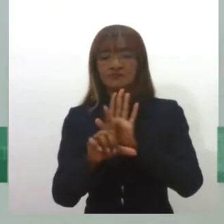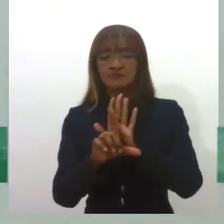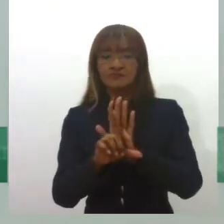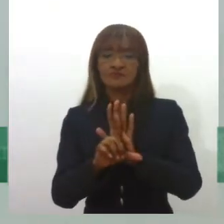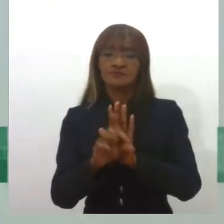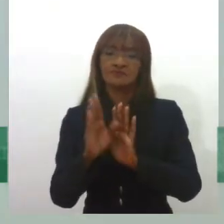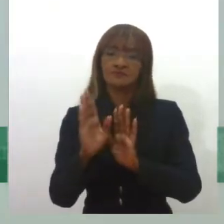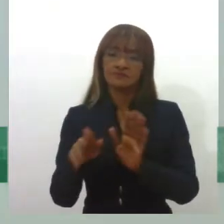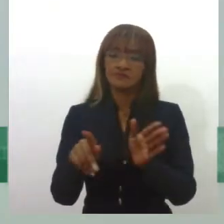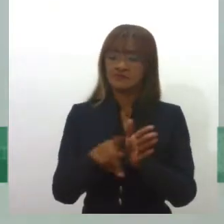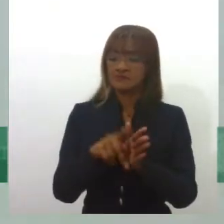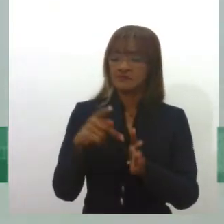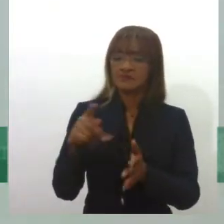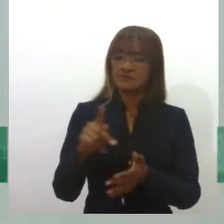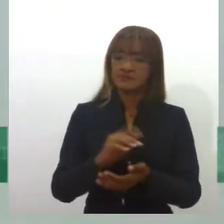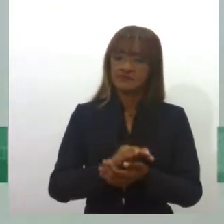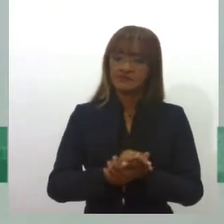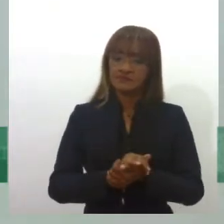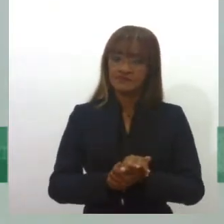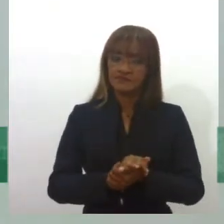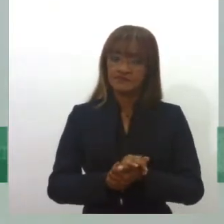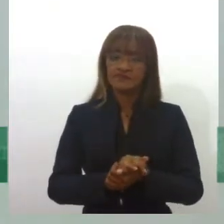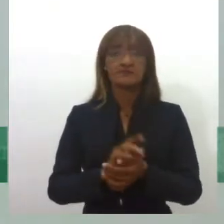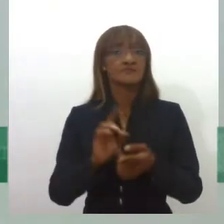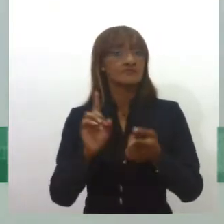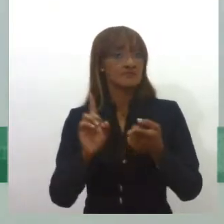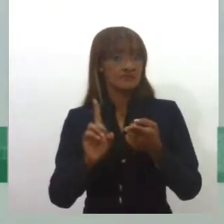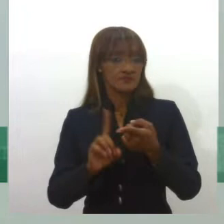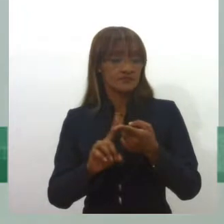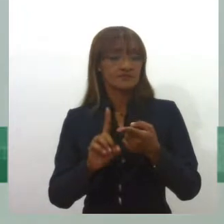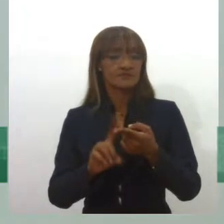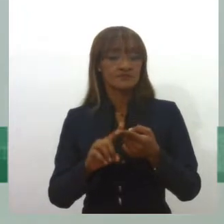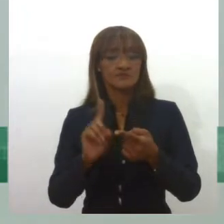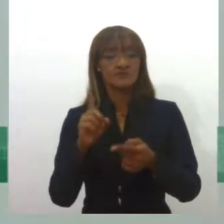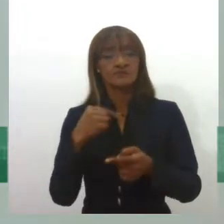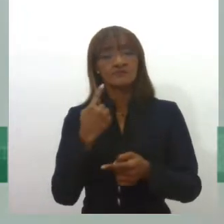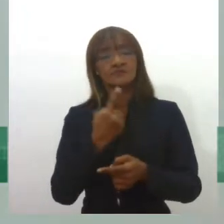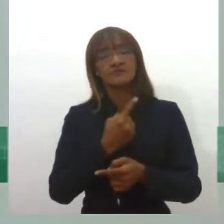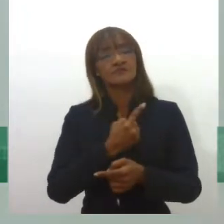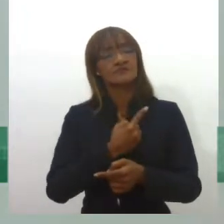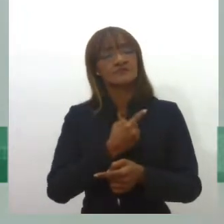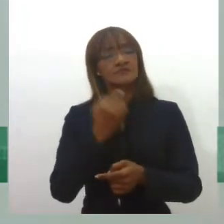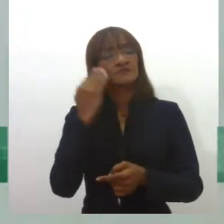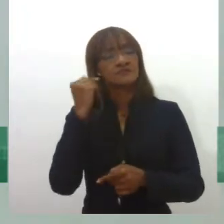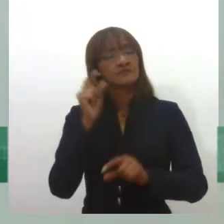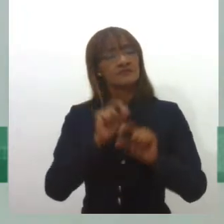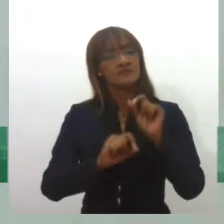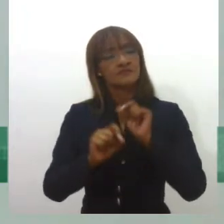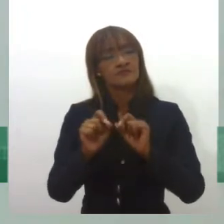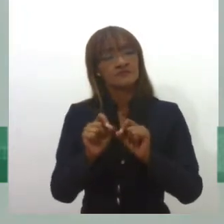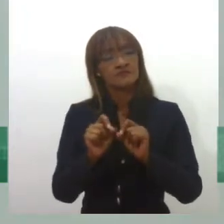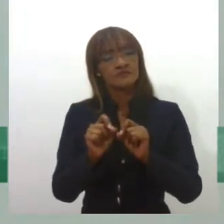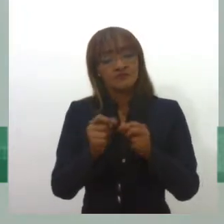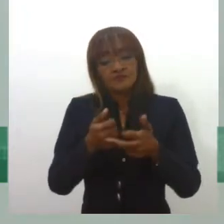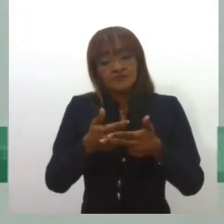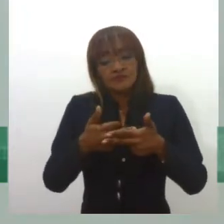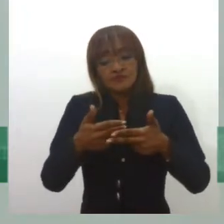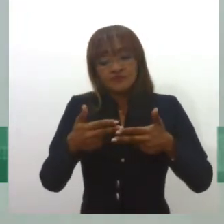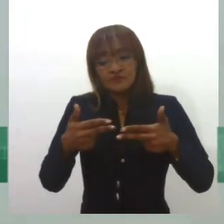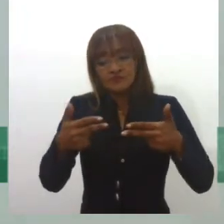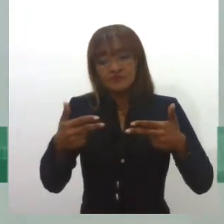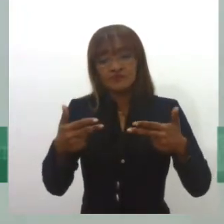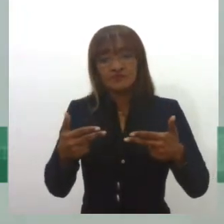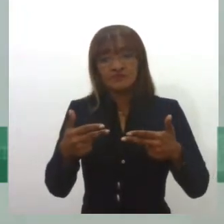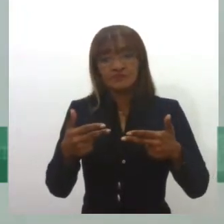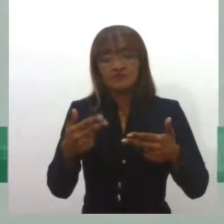iniciativas próprias. E, ao mesmo tempo, a gente sabe que muitas das coisas boas que